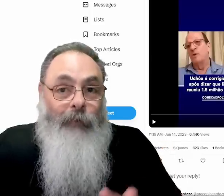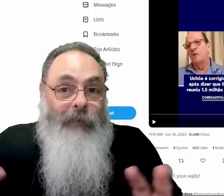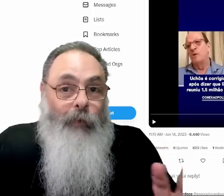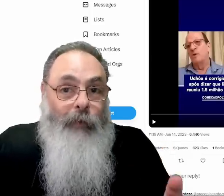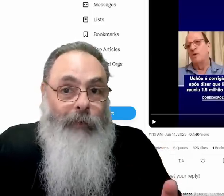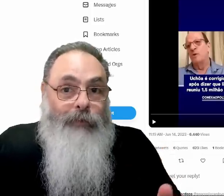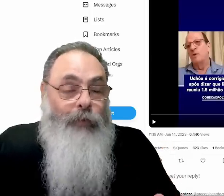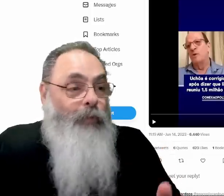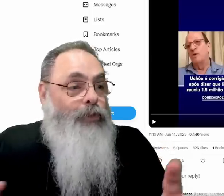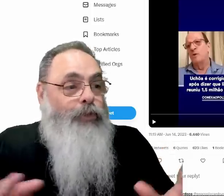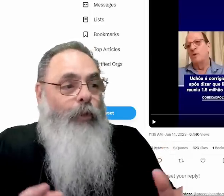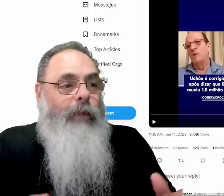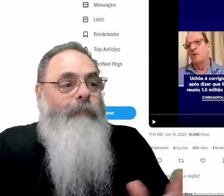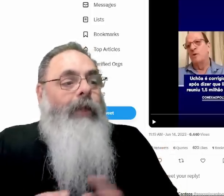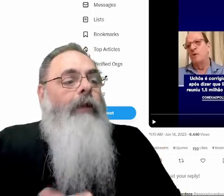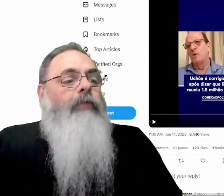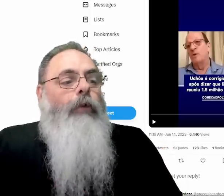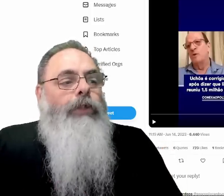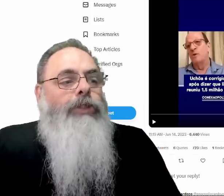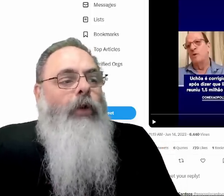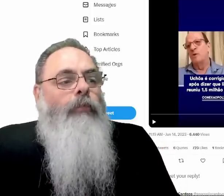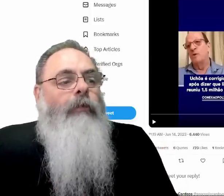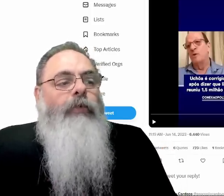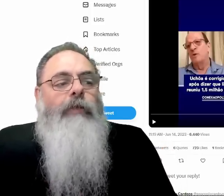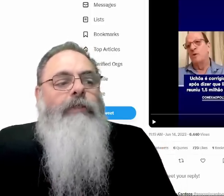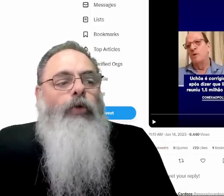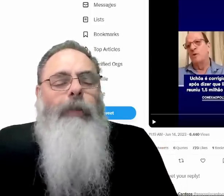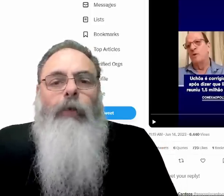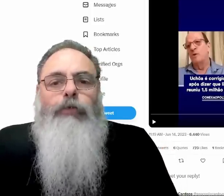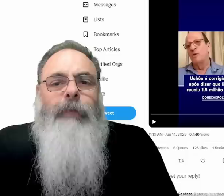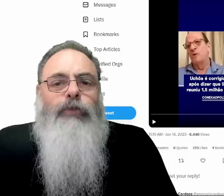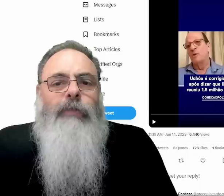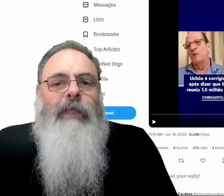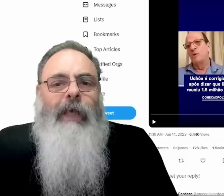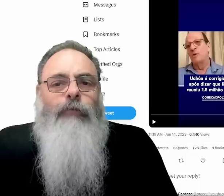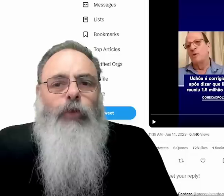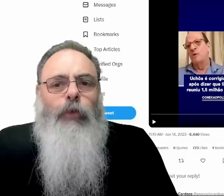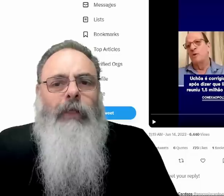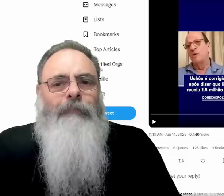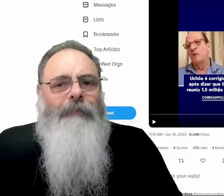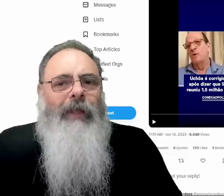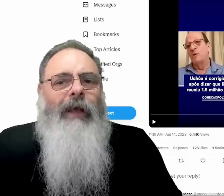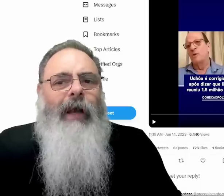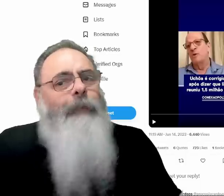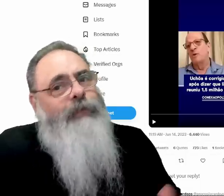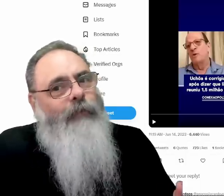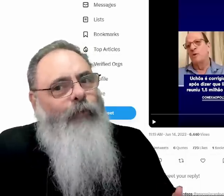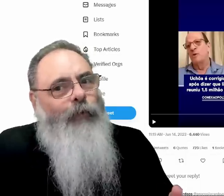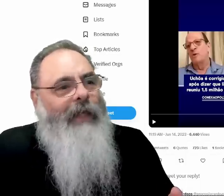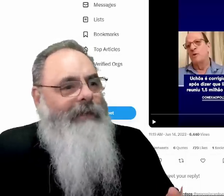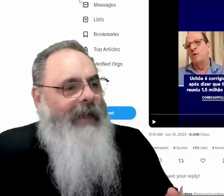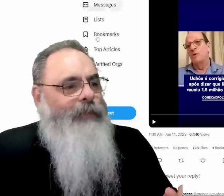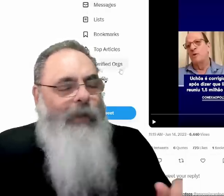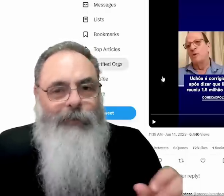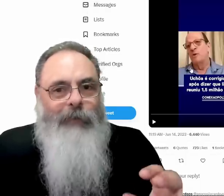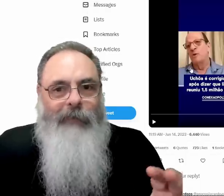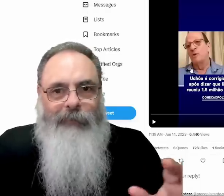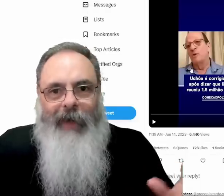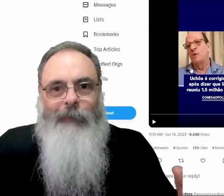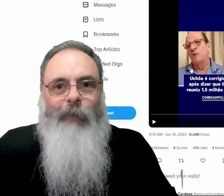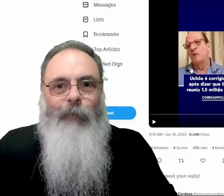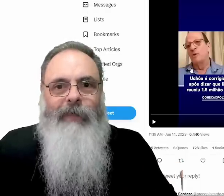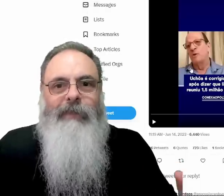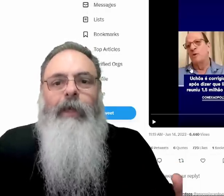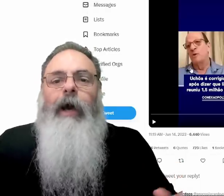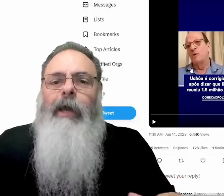foi tão vergonhoso que o Uchoa falou que tinha 1,5 milhão de pessoas na Live do Lula aí depois teve que voltar atrás Olha só